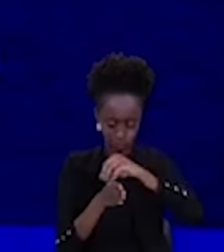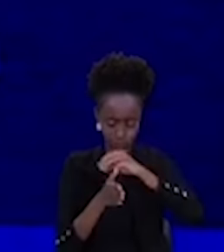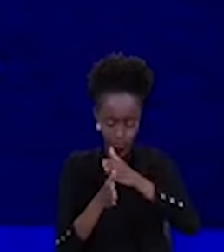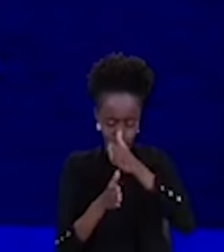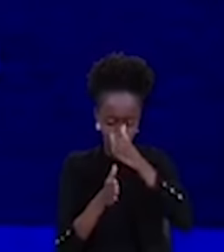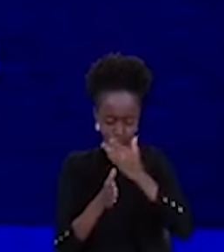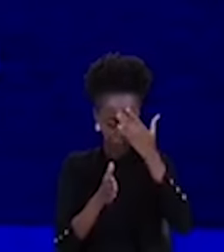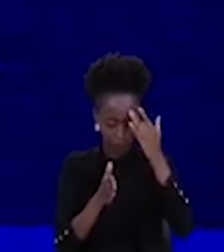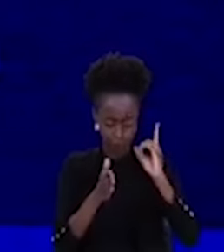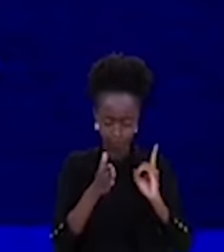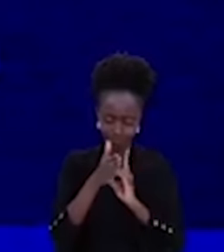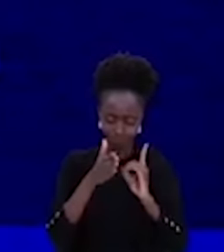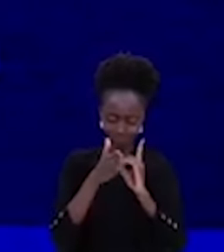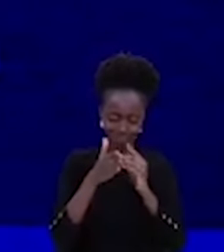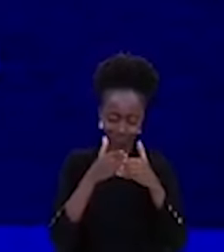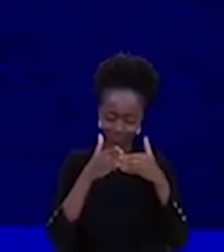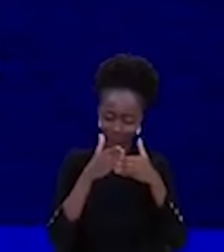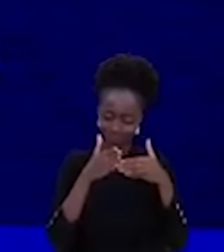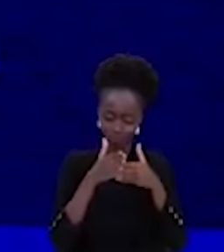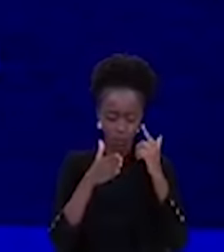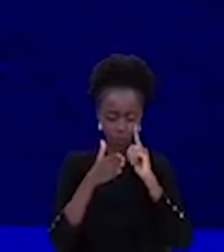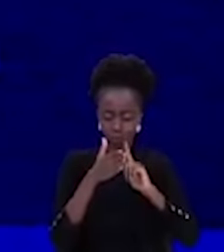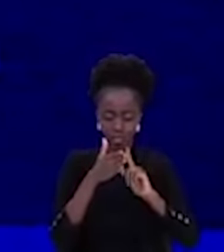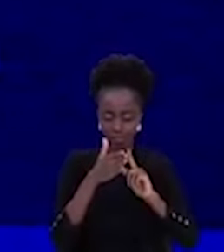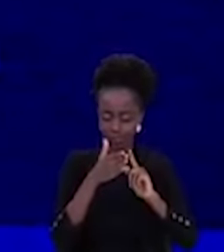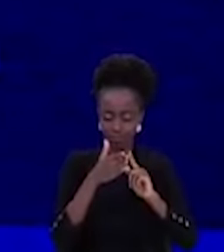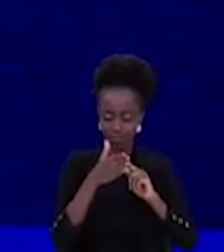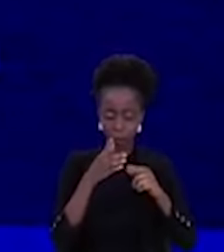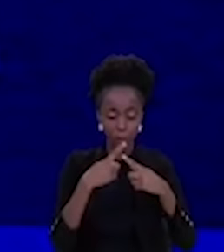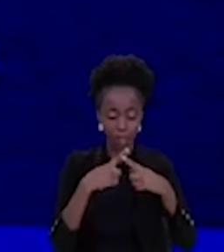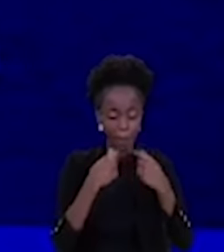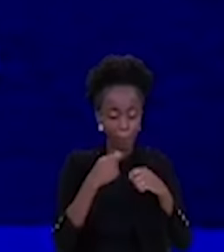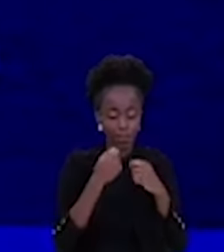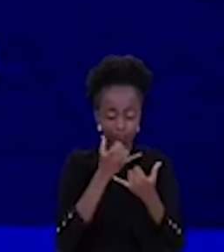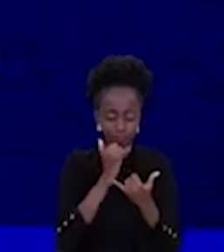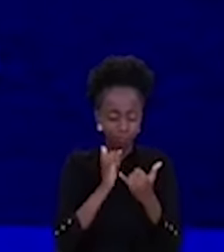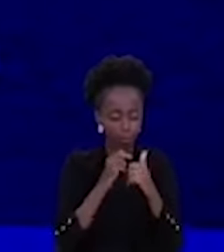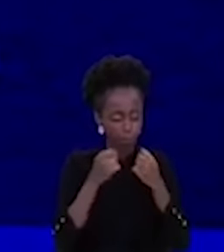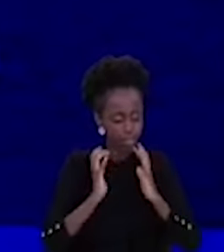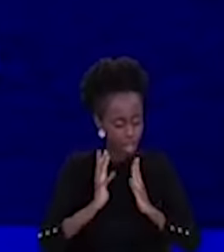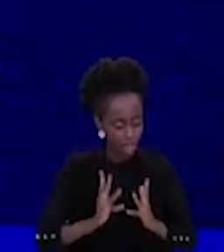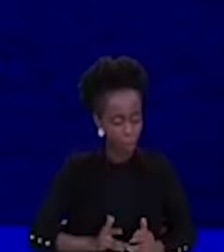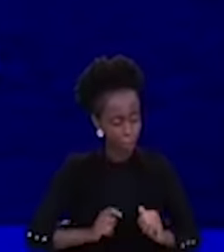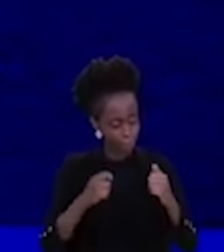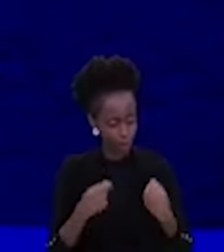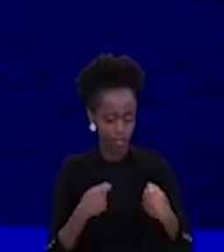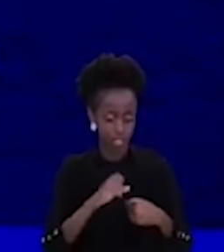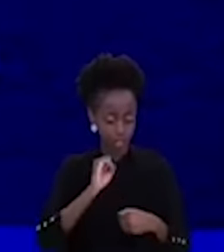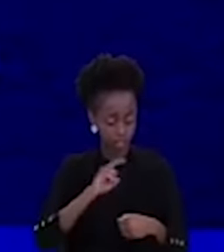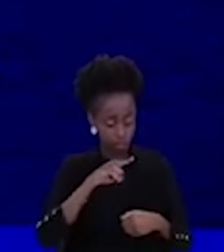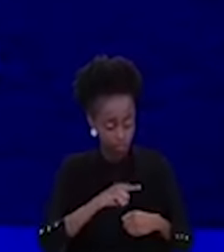pode confessar, meu amigo, porque agora você recebe o perdão. Se você